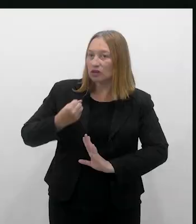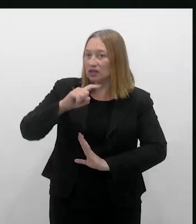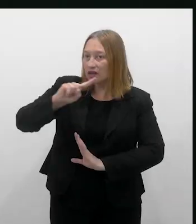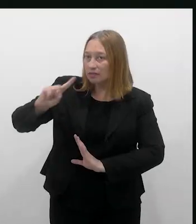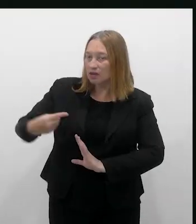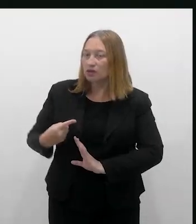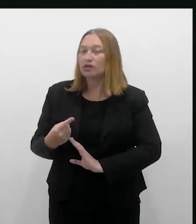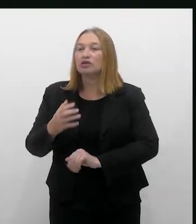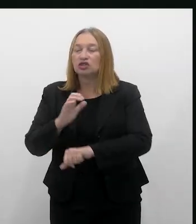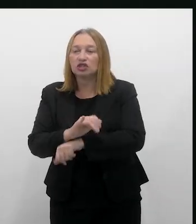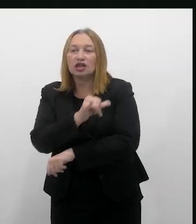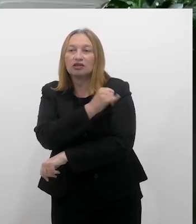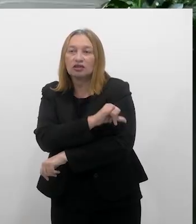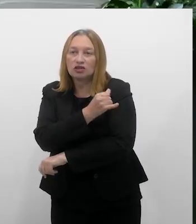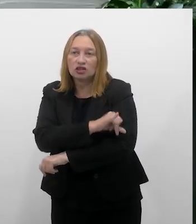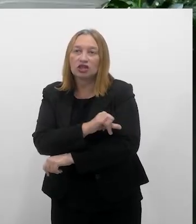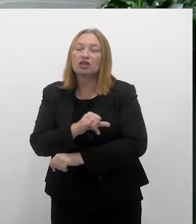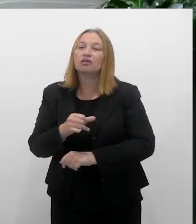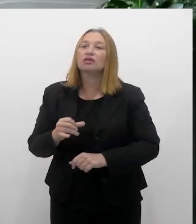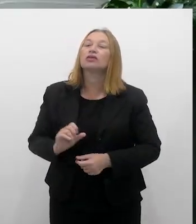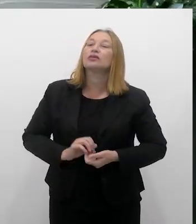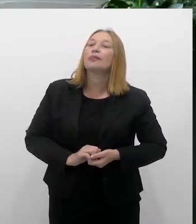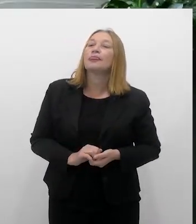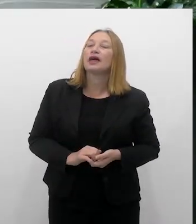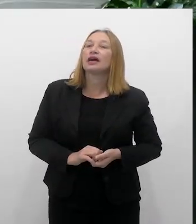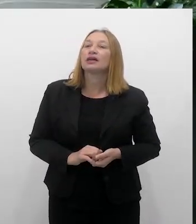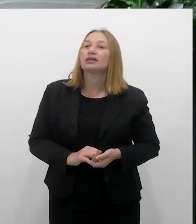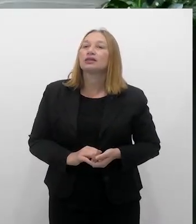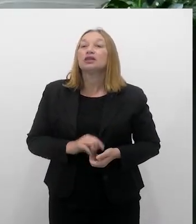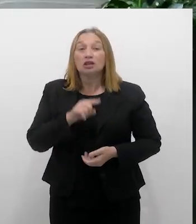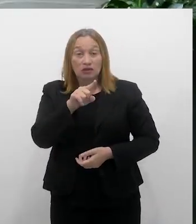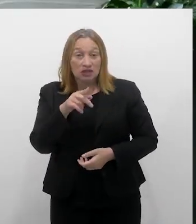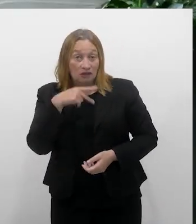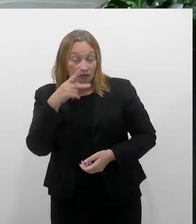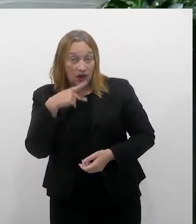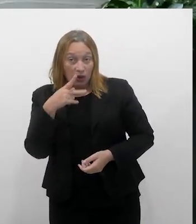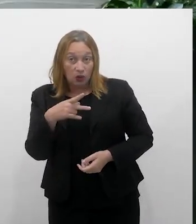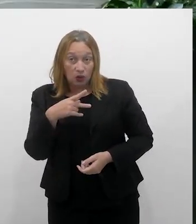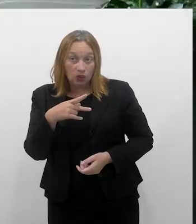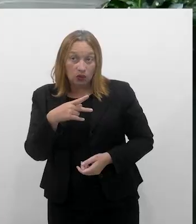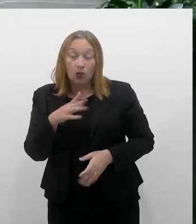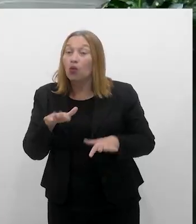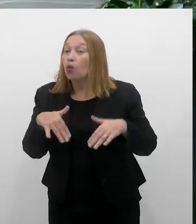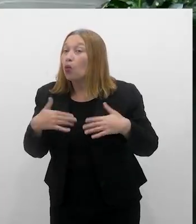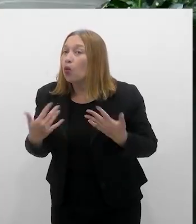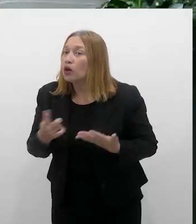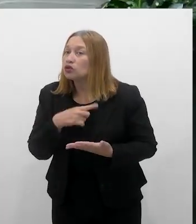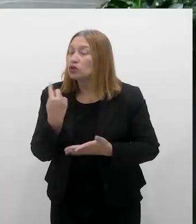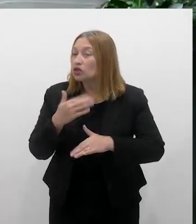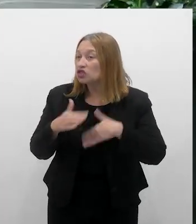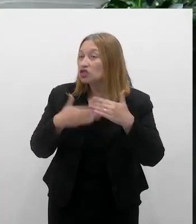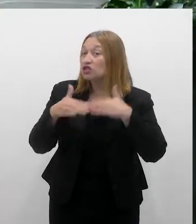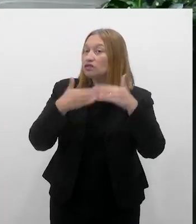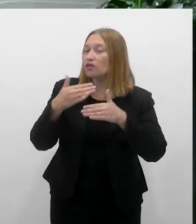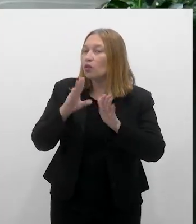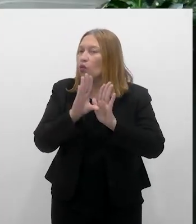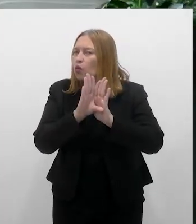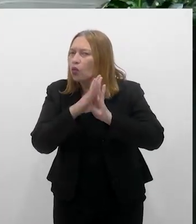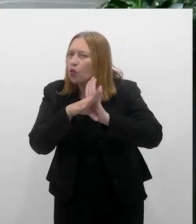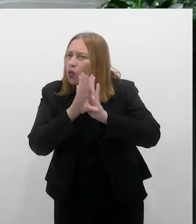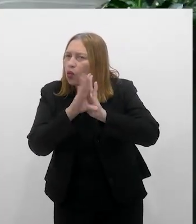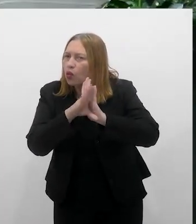nota 1000 no estado do Rio de Janeiro, nos simulados. E aquilo que você falou, quando